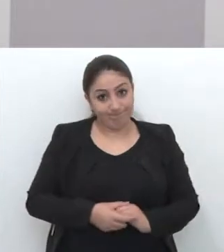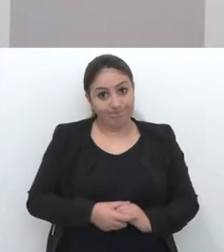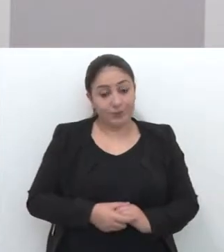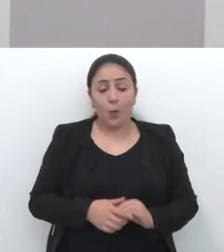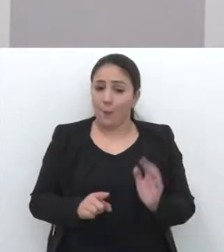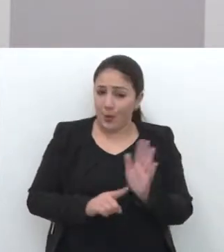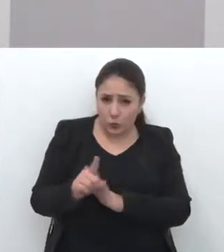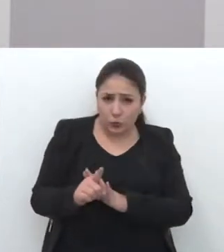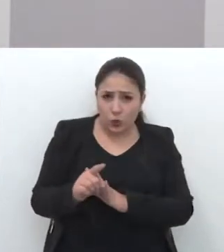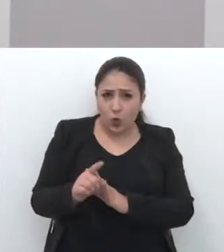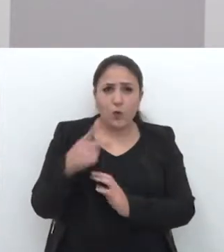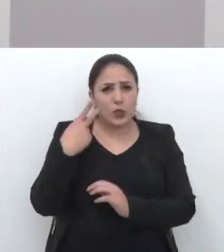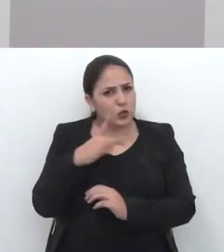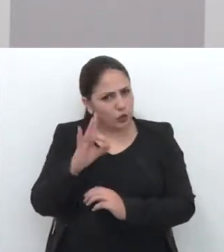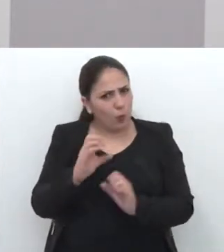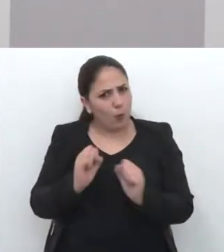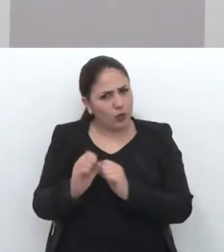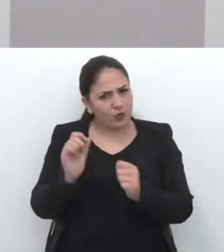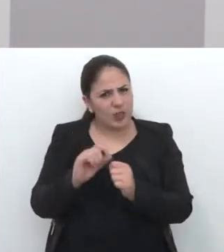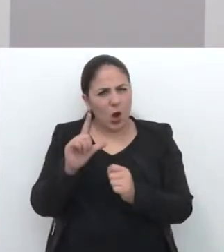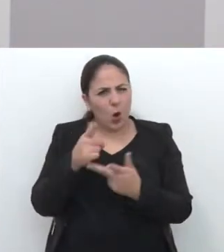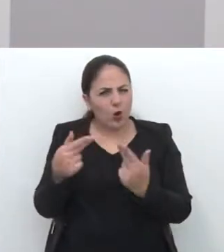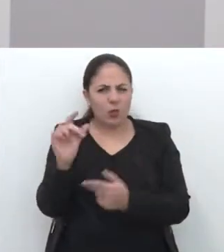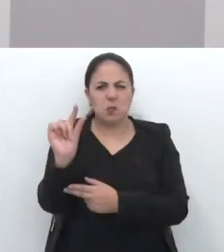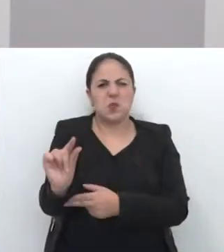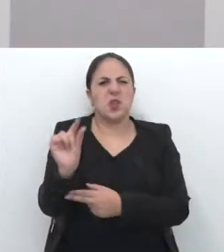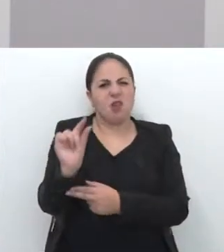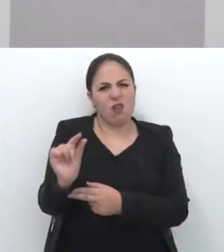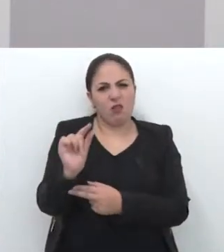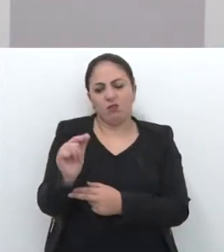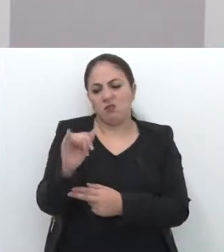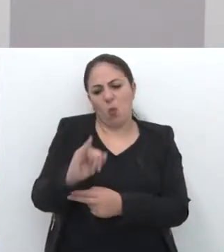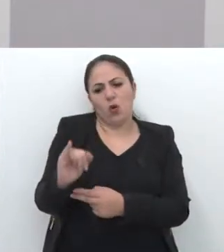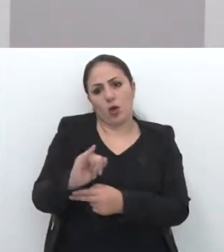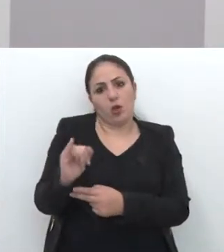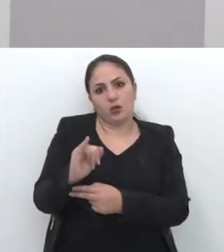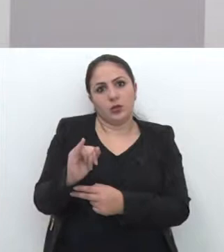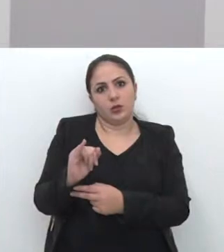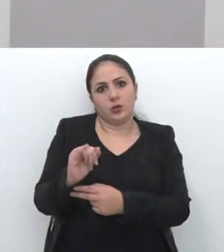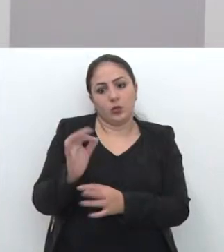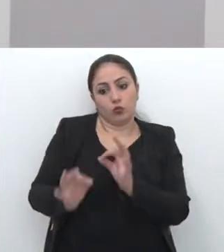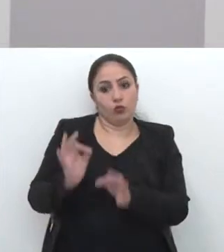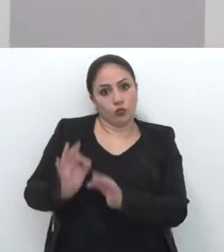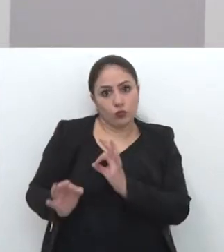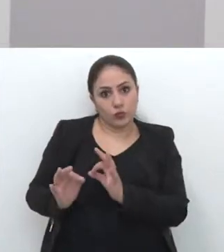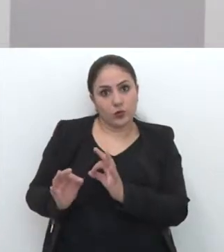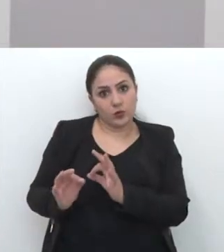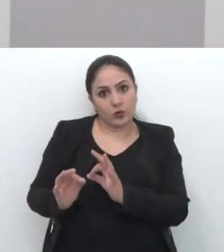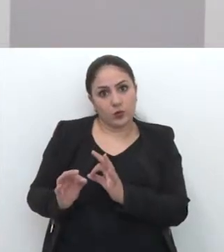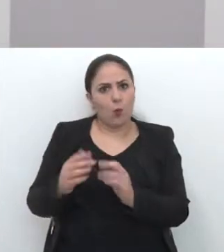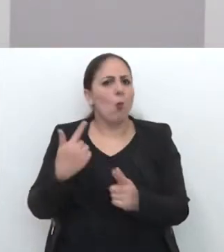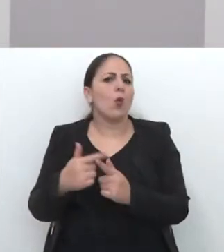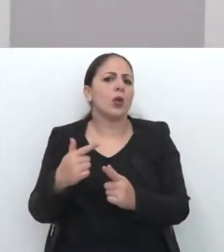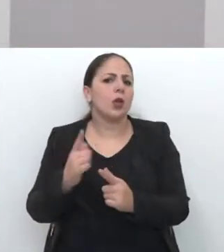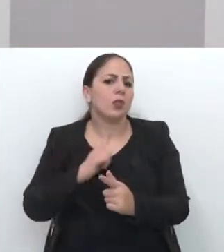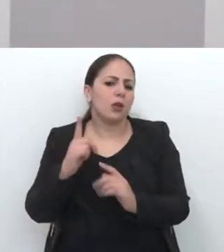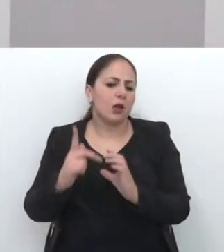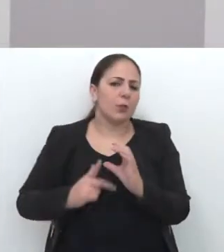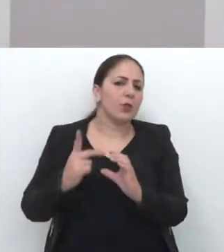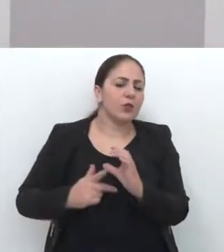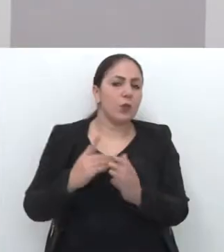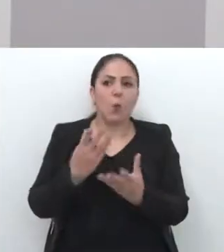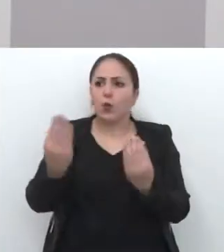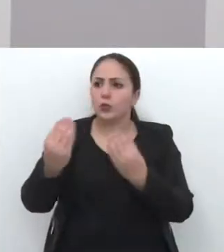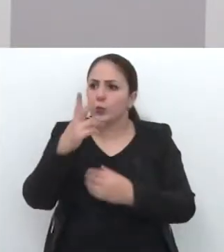opinião. Então eu pergunto, se de fato os vereadores só podem fazer coisas pequenas e sem, de fato, importância ou impacto jurídico maior, para que termos uma